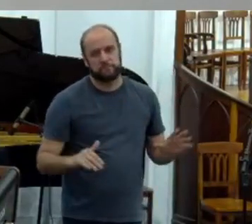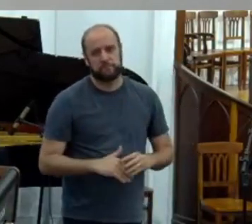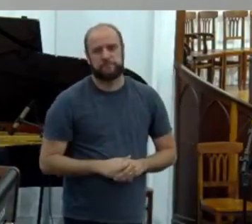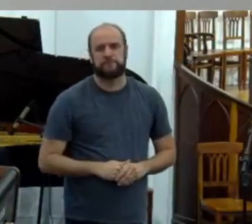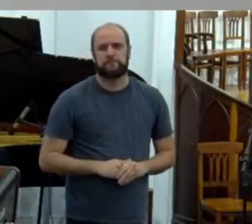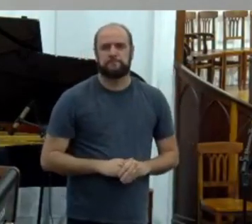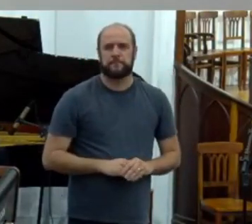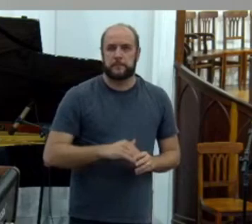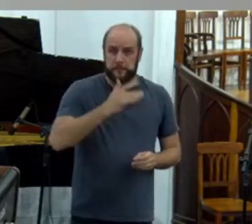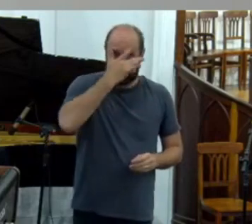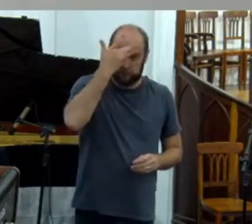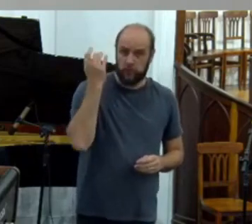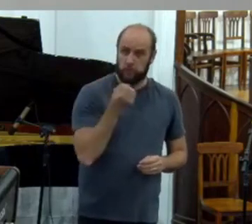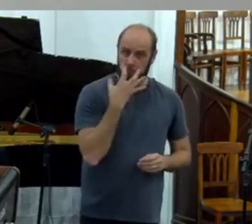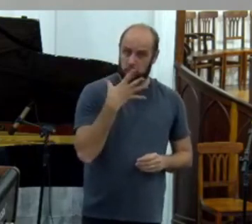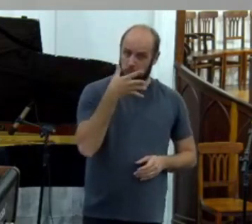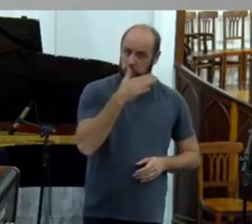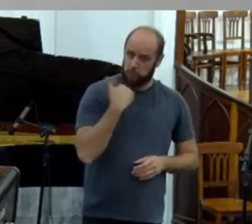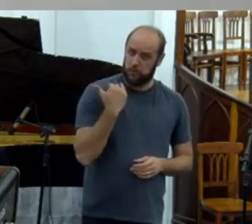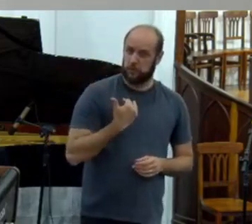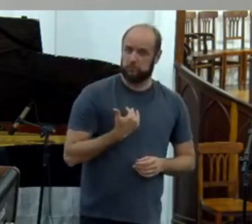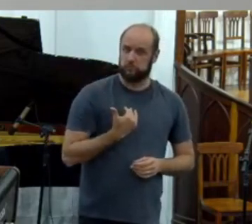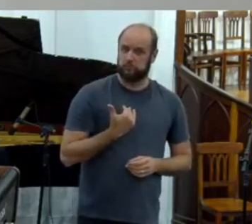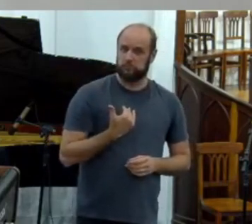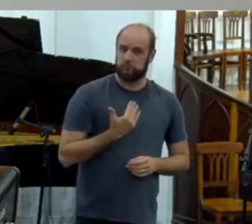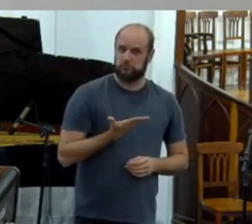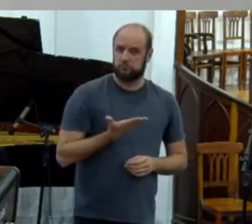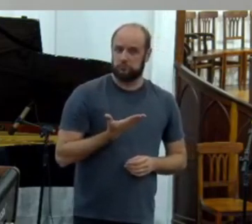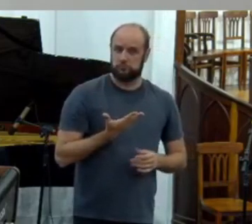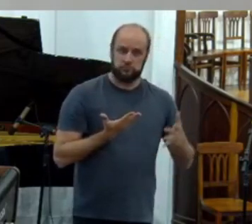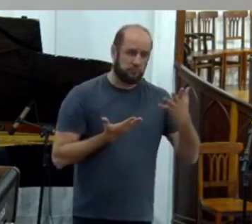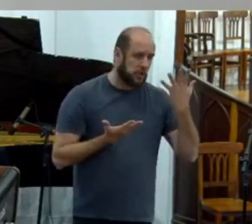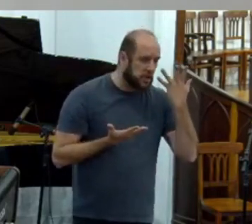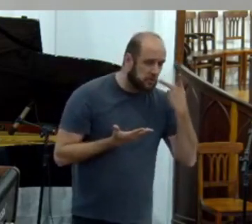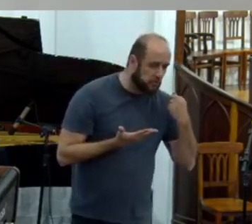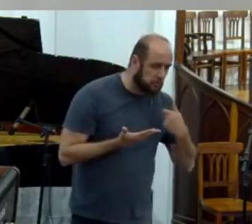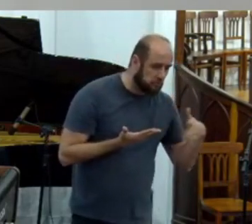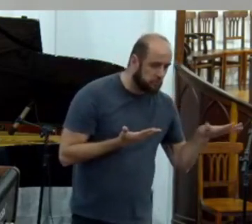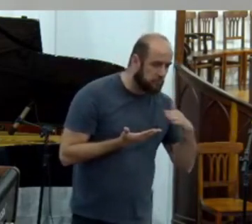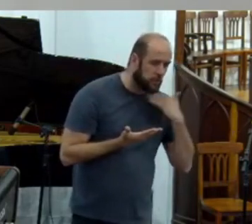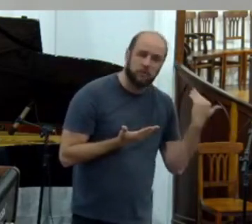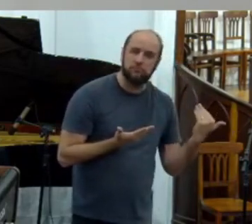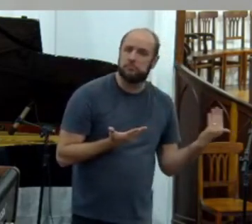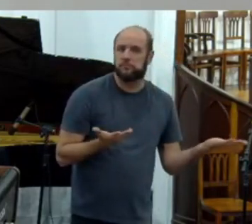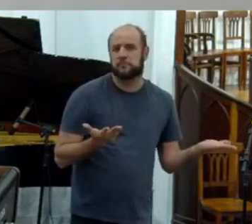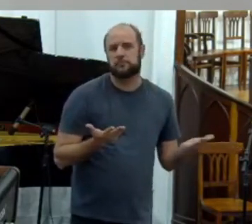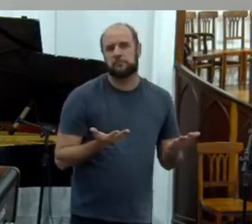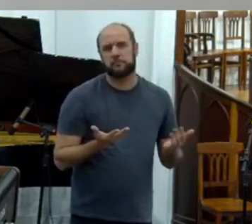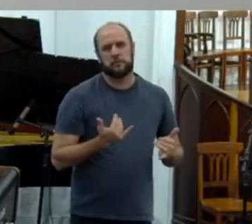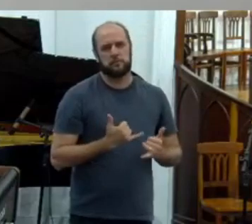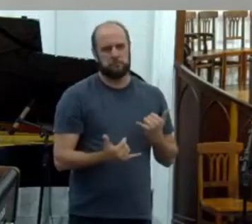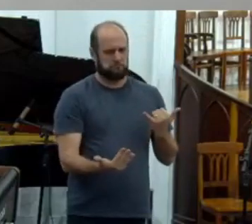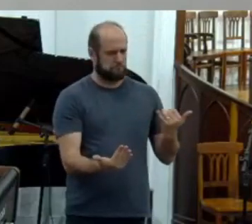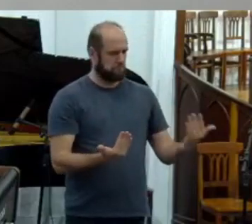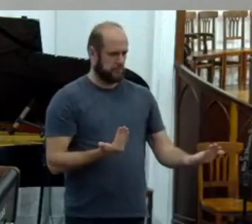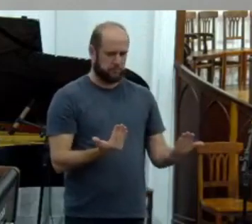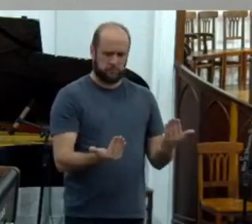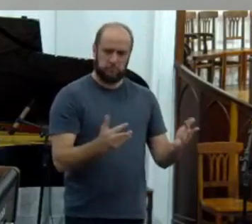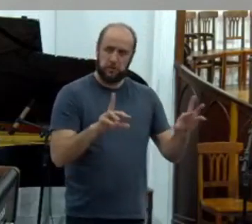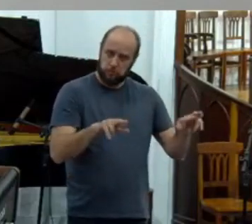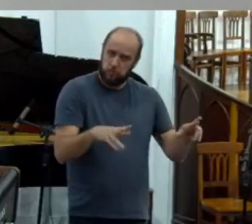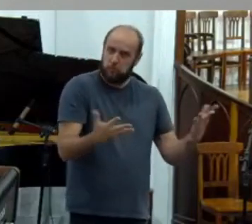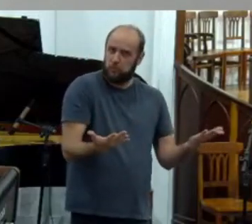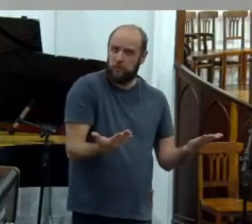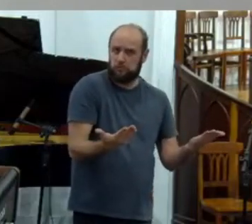Uma pessoa justa morre, um animal morre. Aos olhos parece o mesmo cenário,